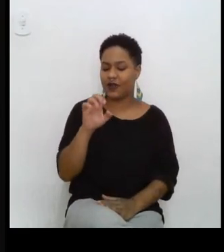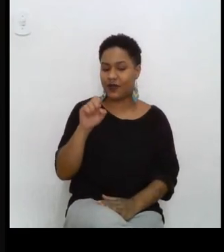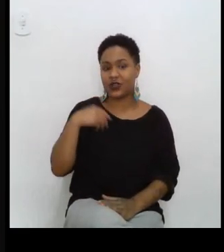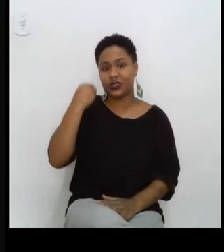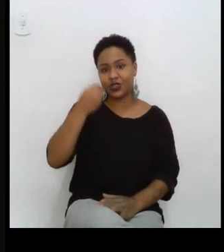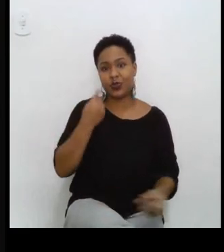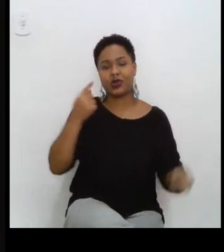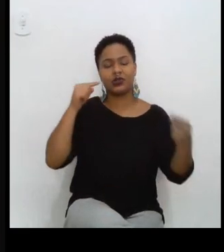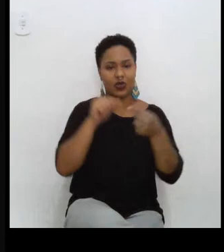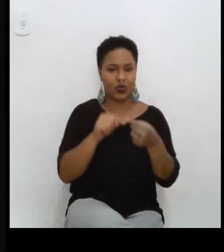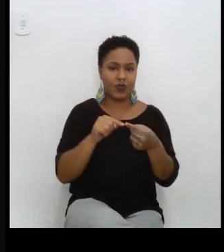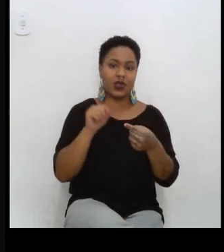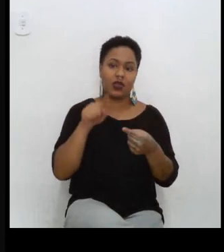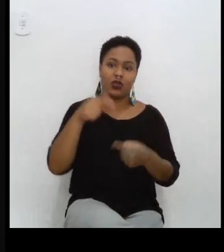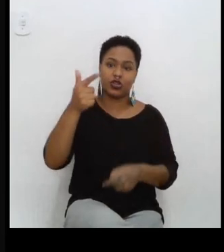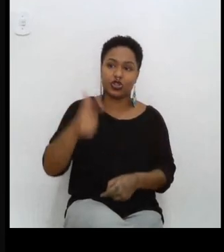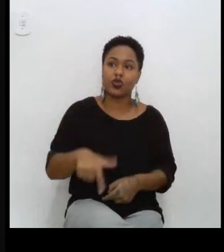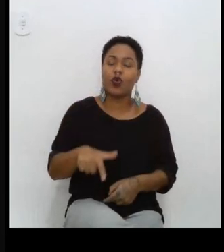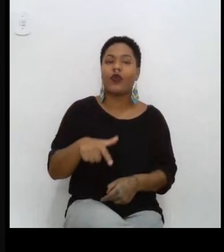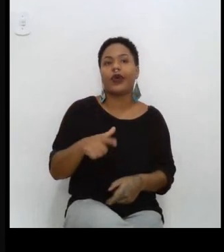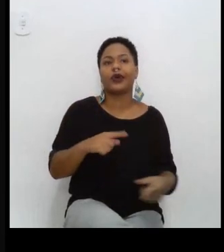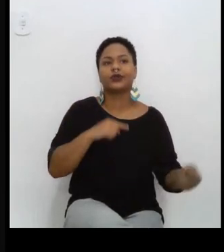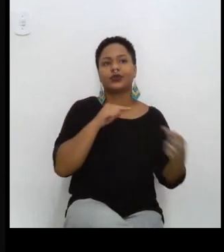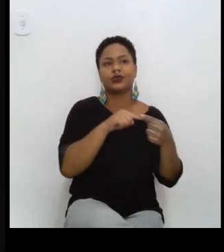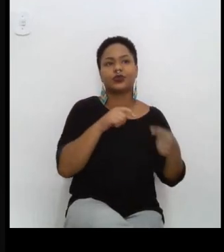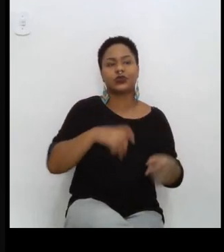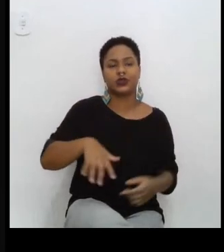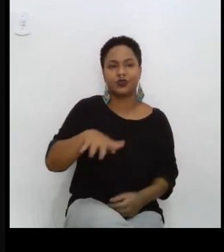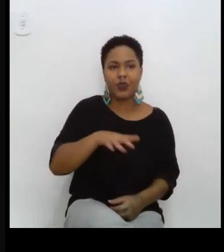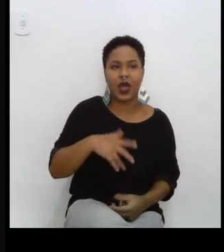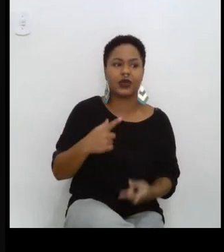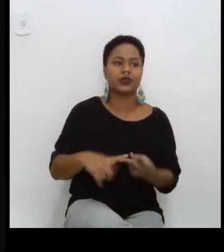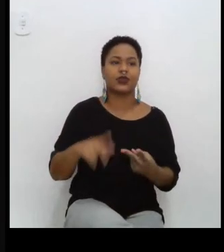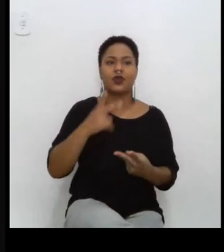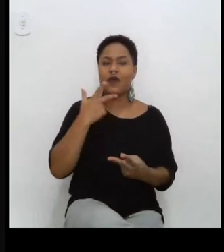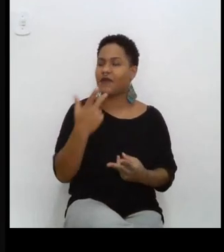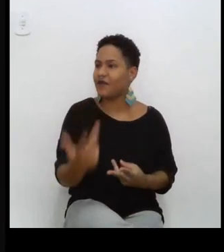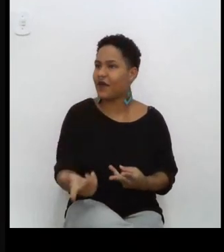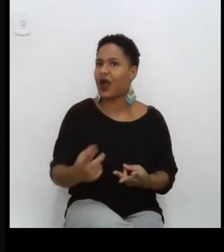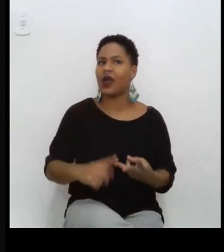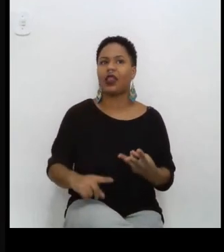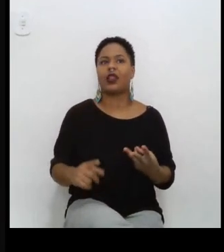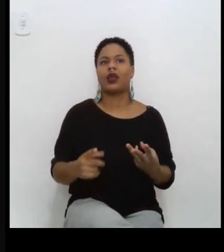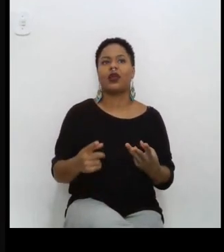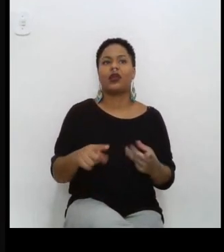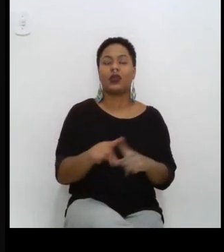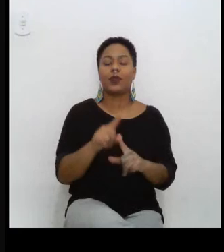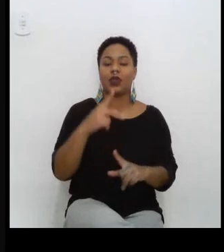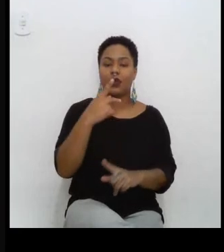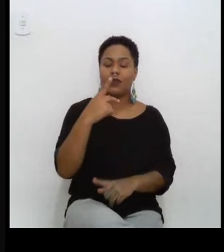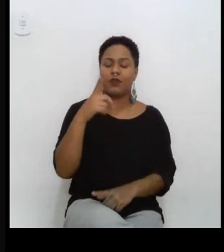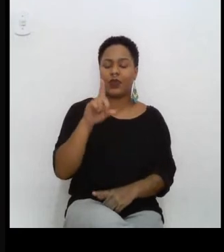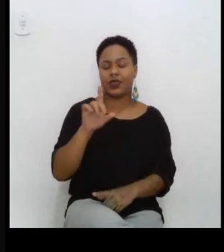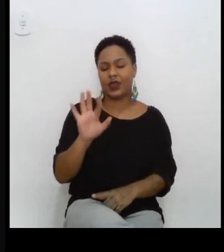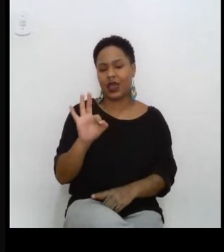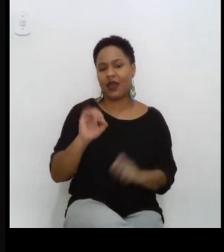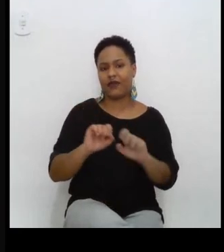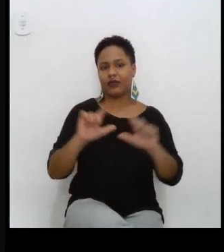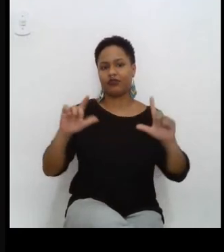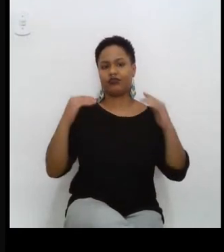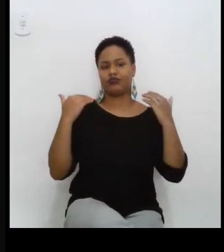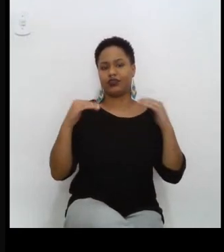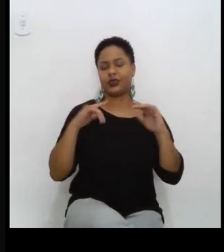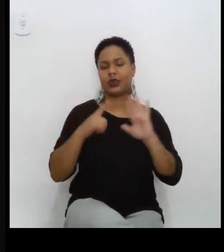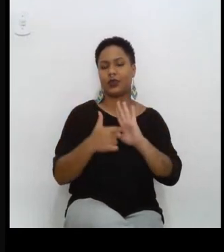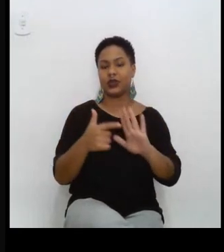novo não cabe nesse espaço Nessa fala nesse nesse PDF que apresentava